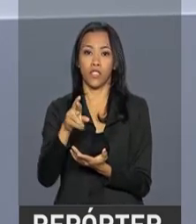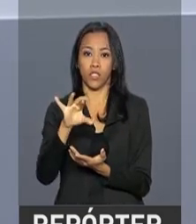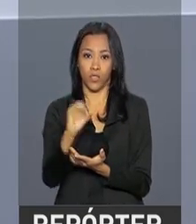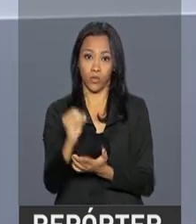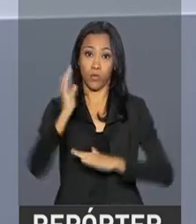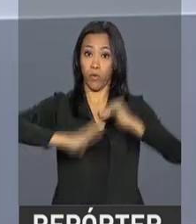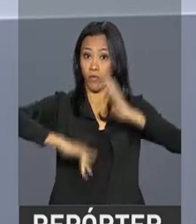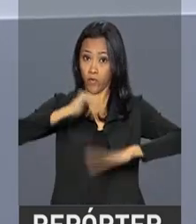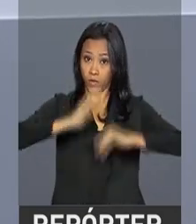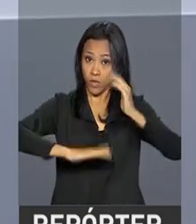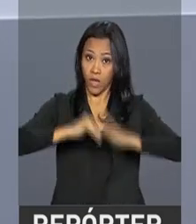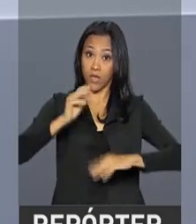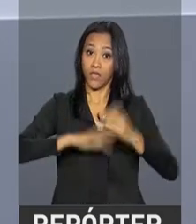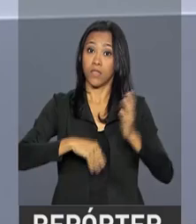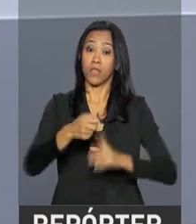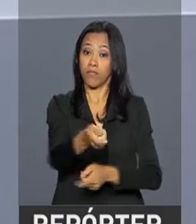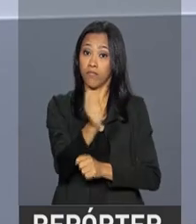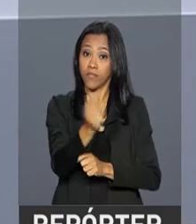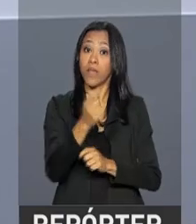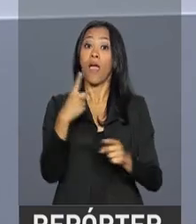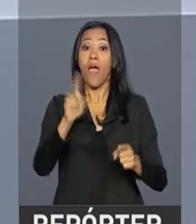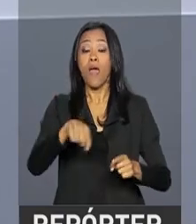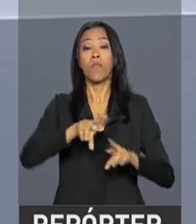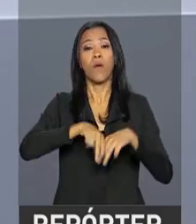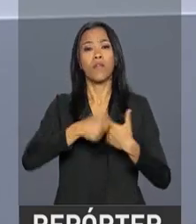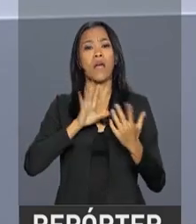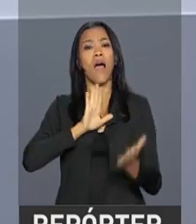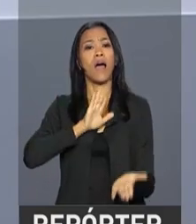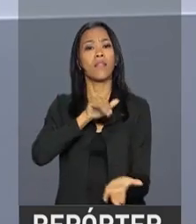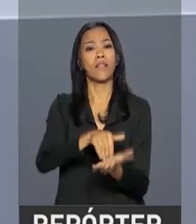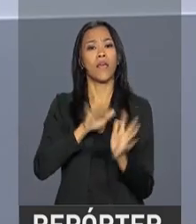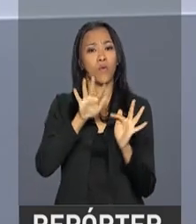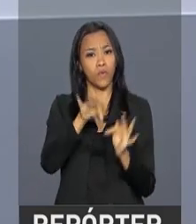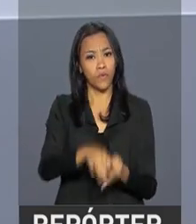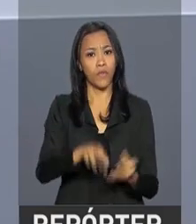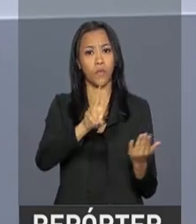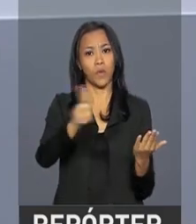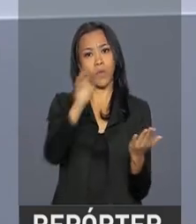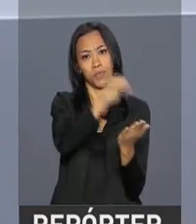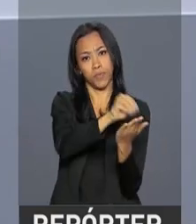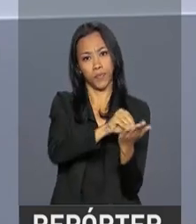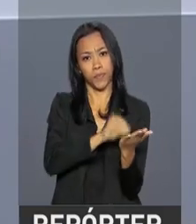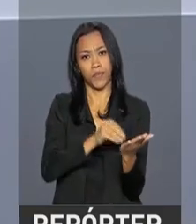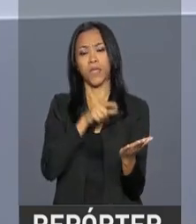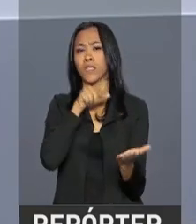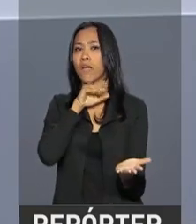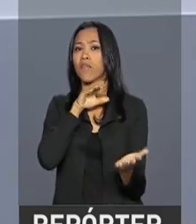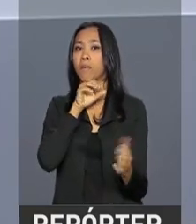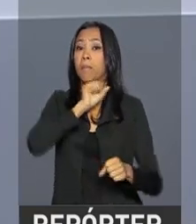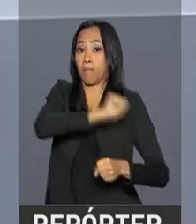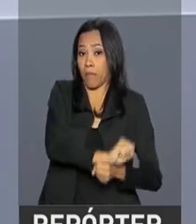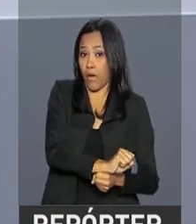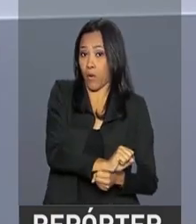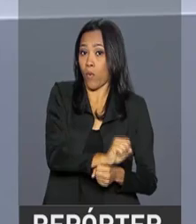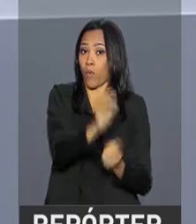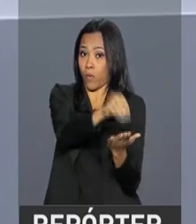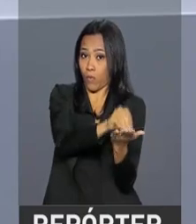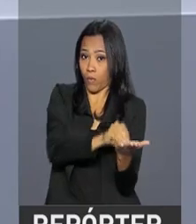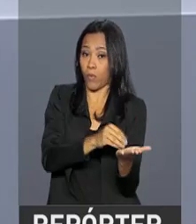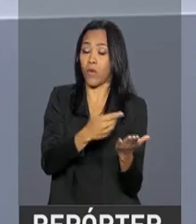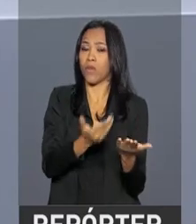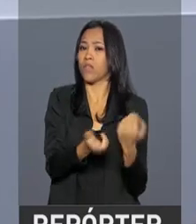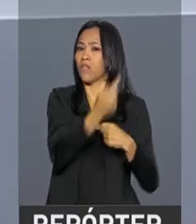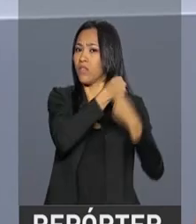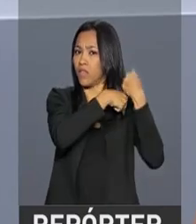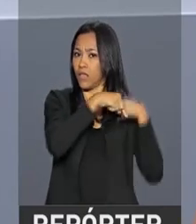a medida terá validade até a finalização do recadastramento geral que estava suspenso desde 2015 o secretário de agricultura e